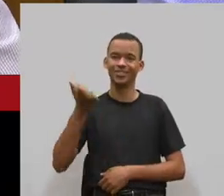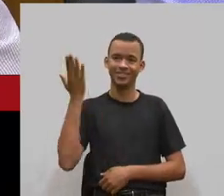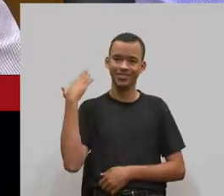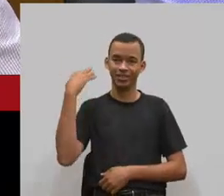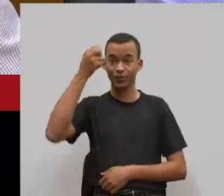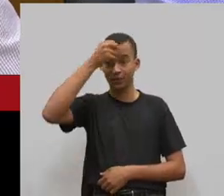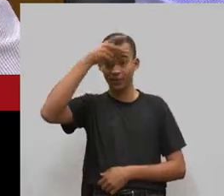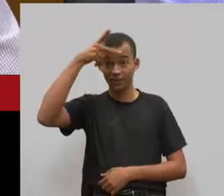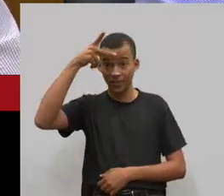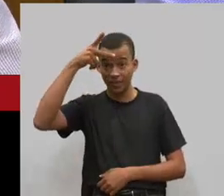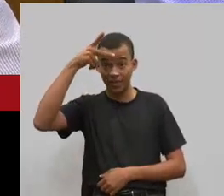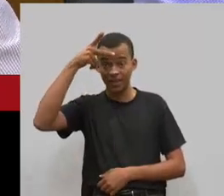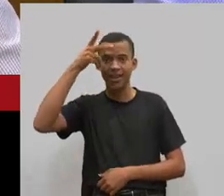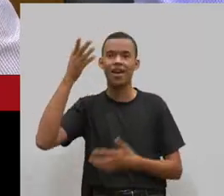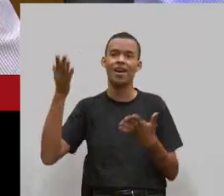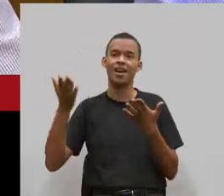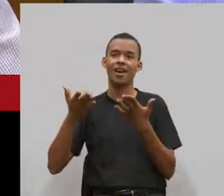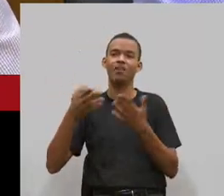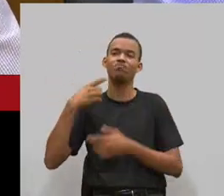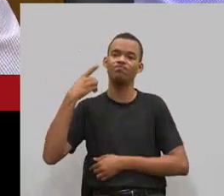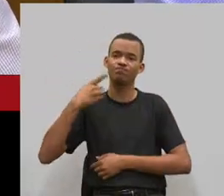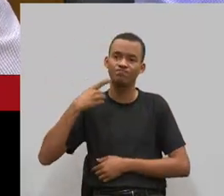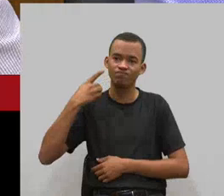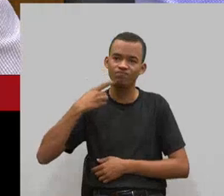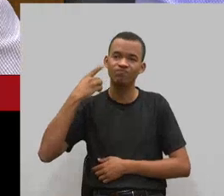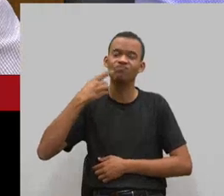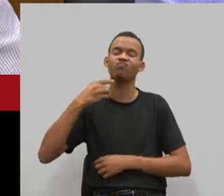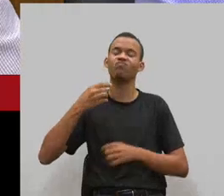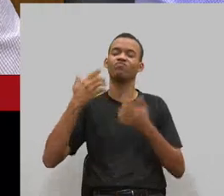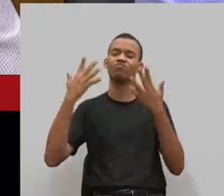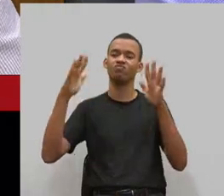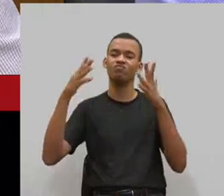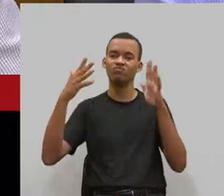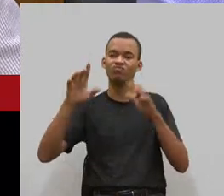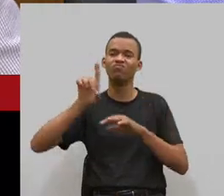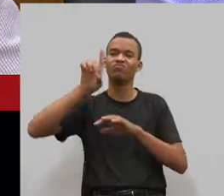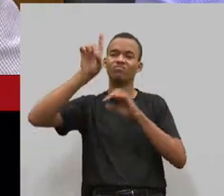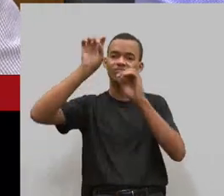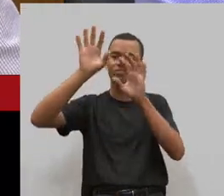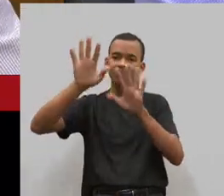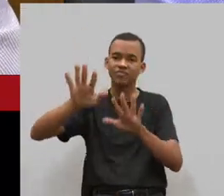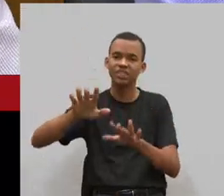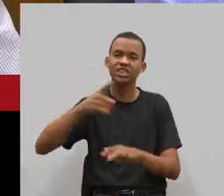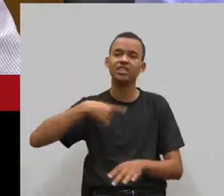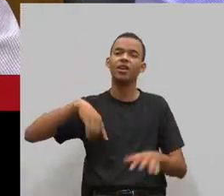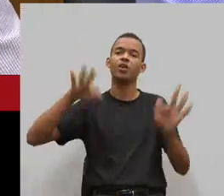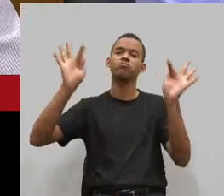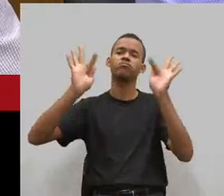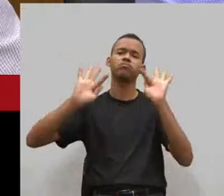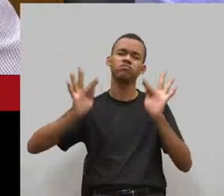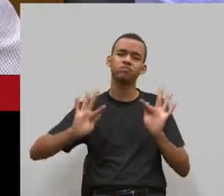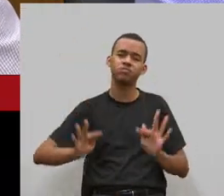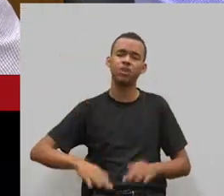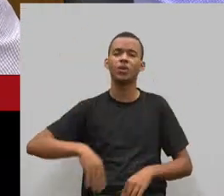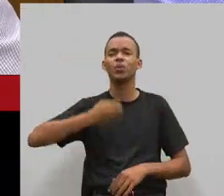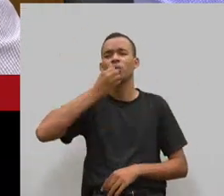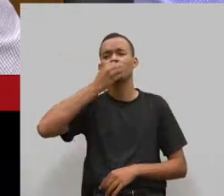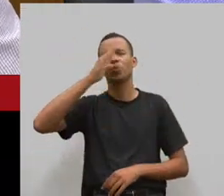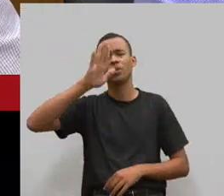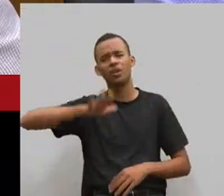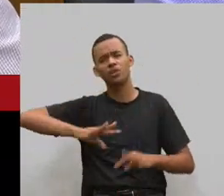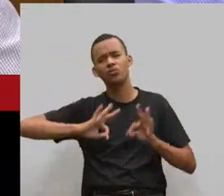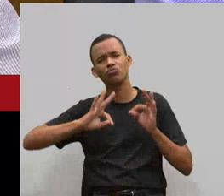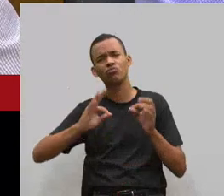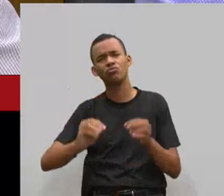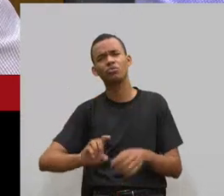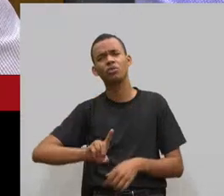Deputado estourado Graças bom Deus e nós estamos muito felizes e quero dizer a boa tarde a tudo que Deus abençoe